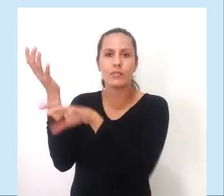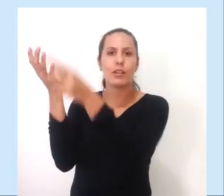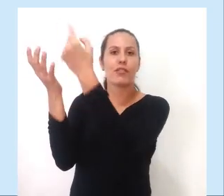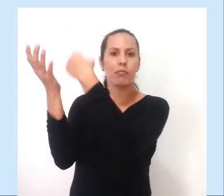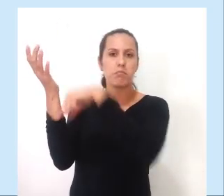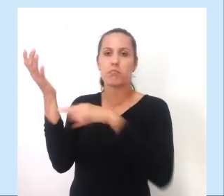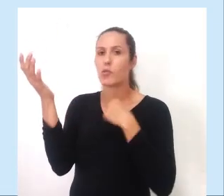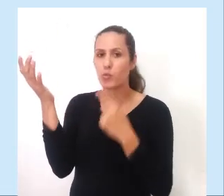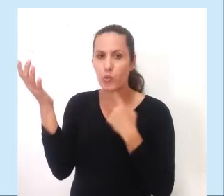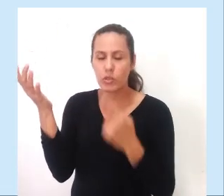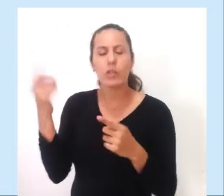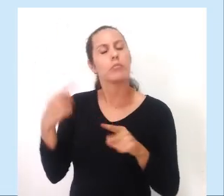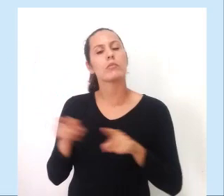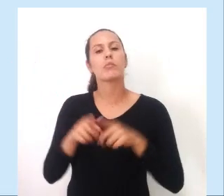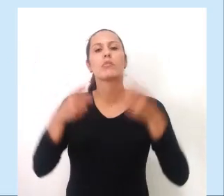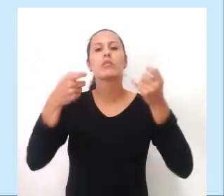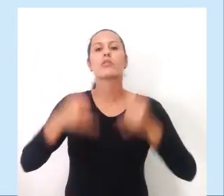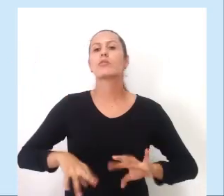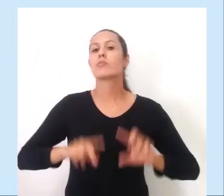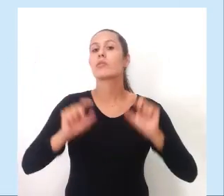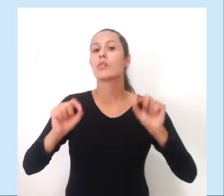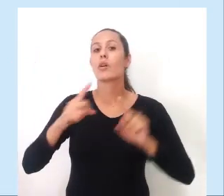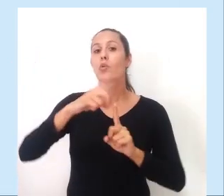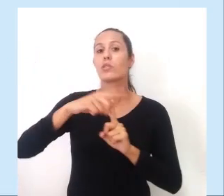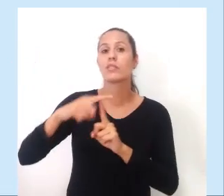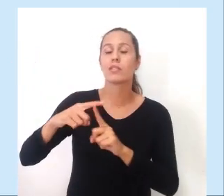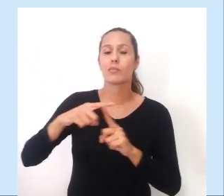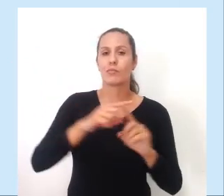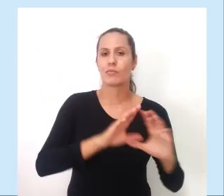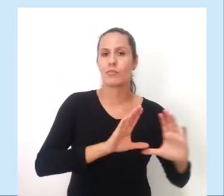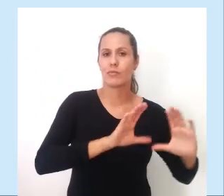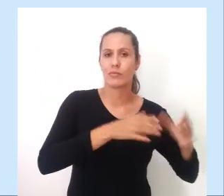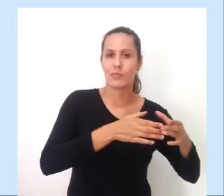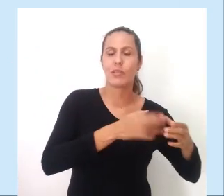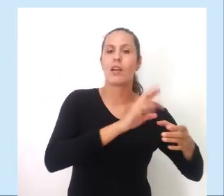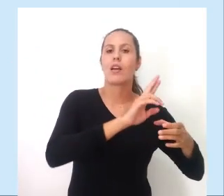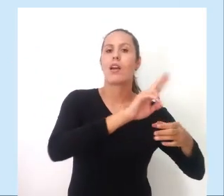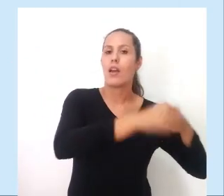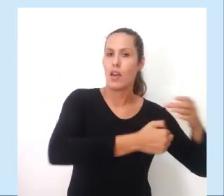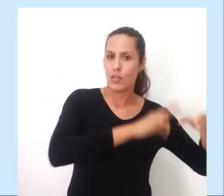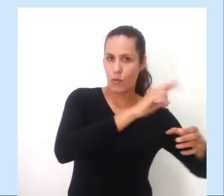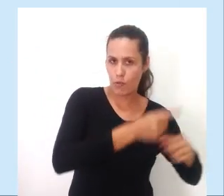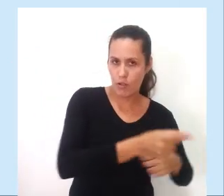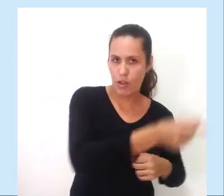não faz fotossíntese. Além disso, a gente classificou as fontes